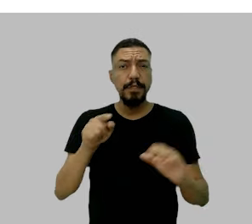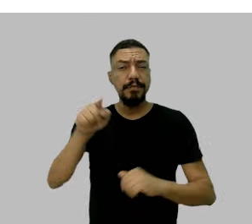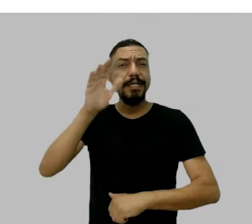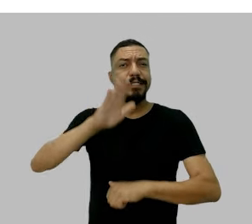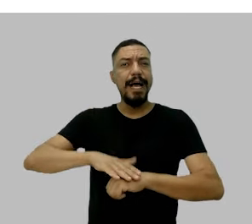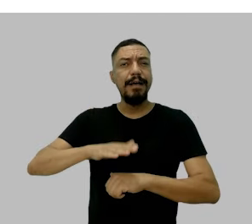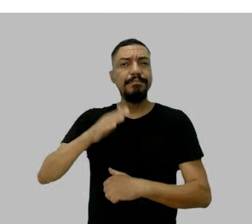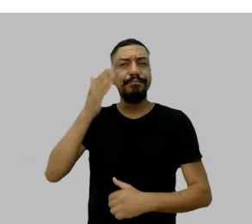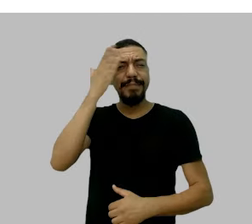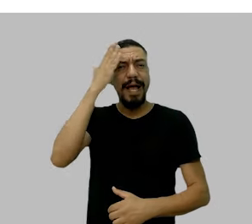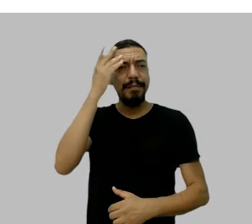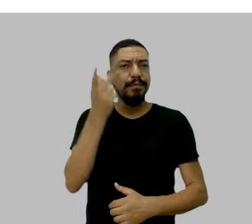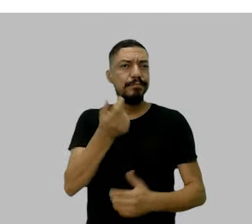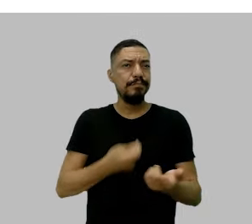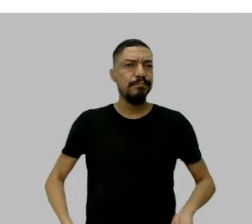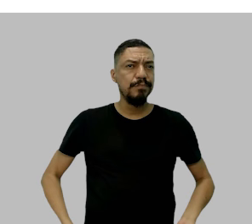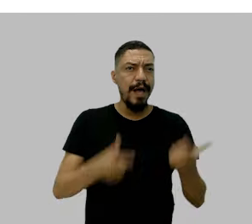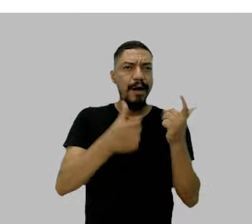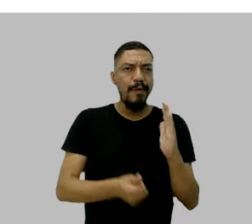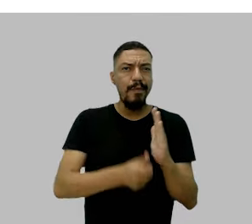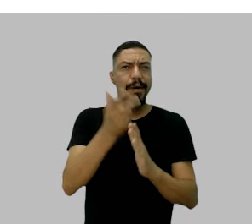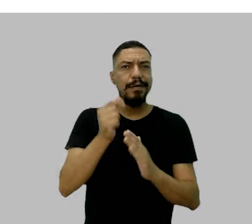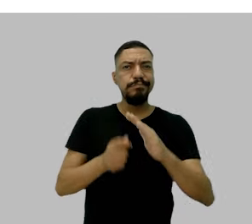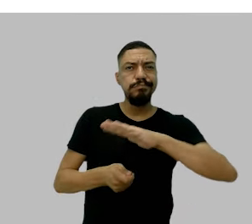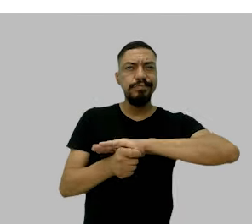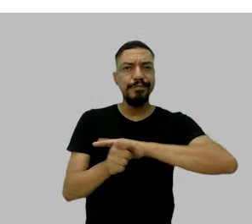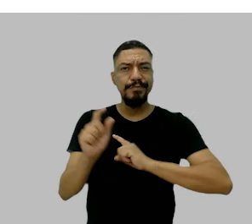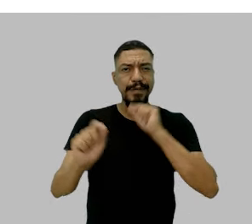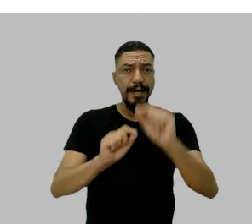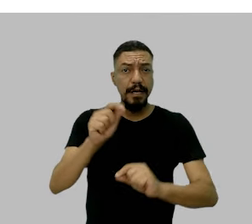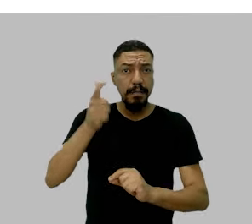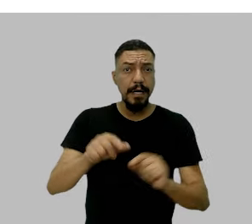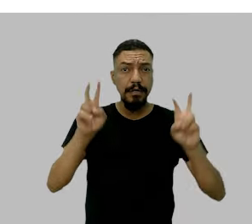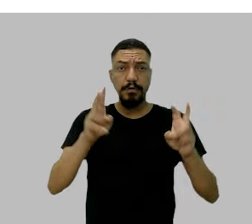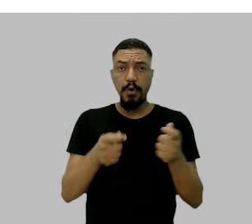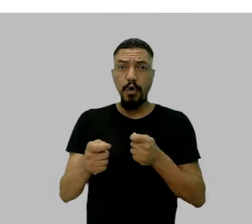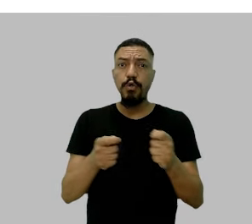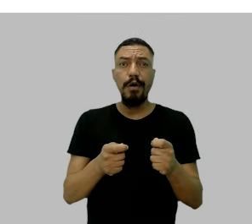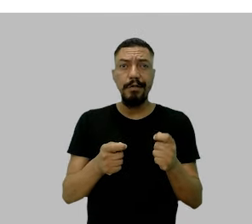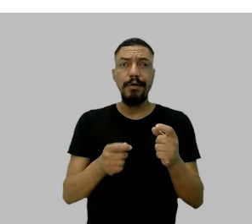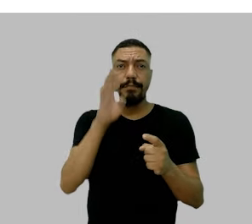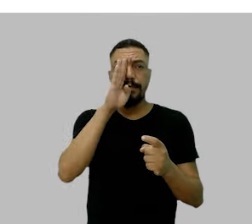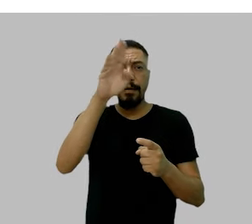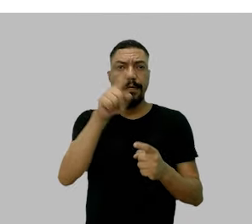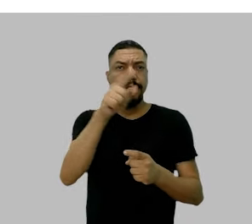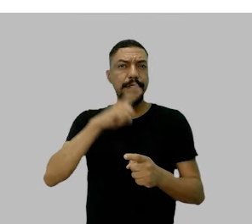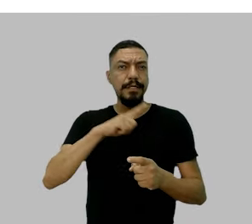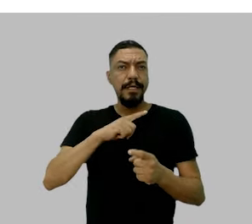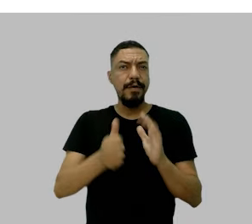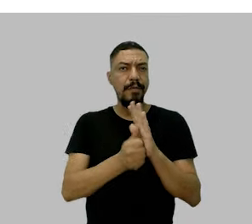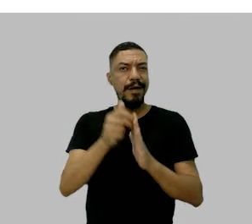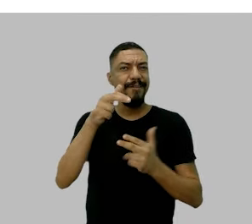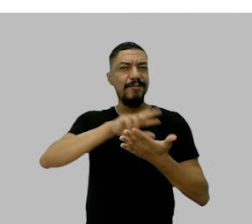vocês gastaram, em que gastaram. Outra coisa sobre o controle. Principalmente quando tem muita nota no projeto,